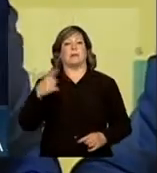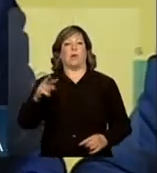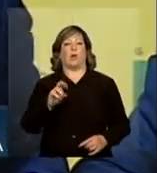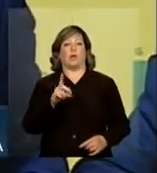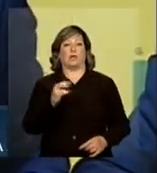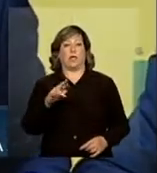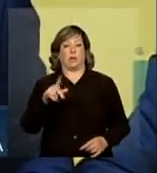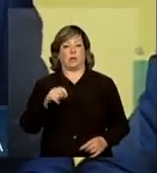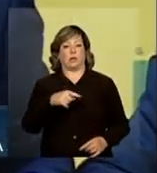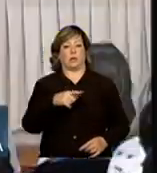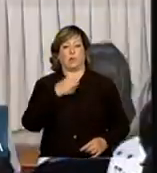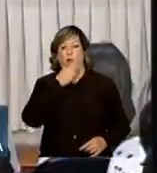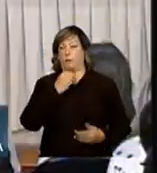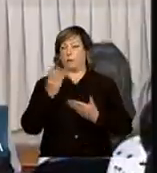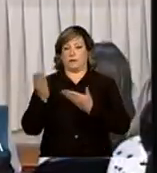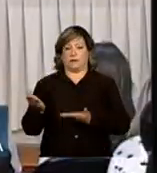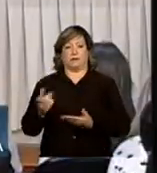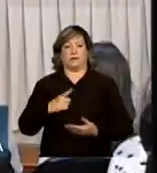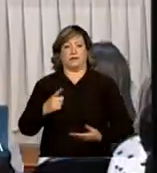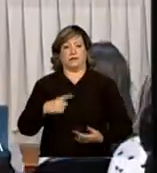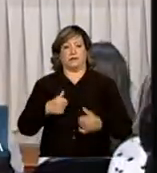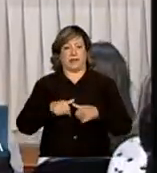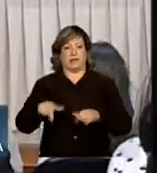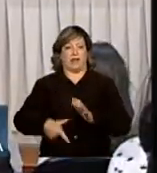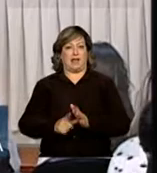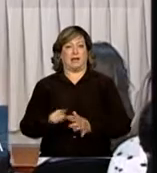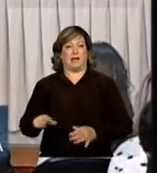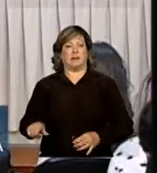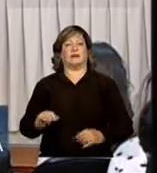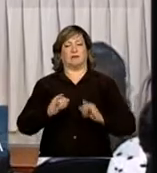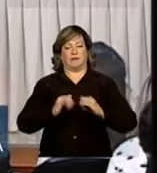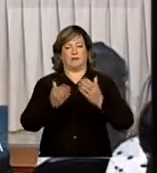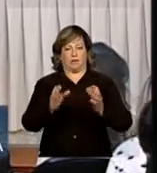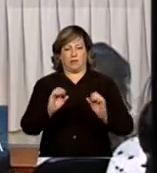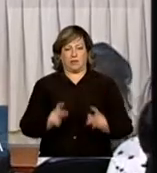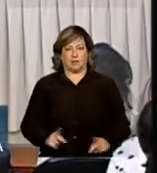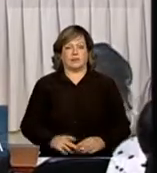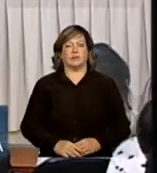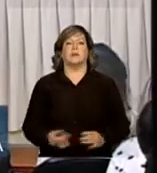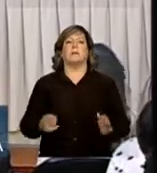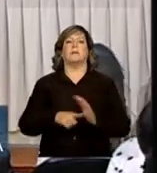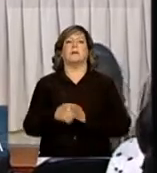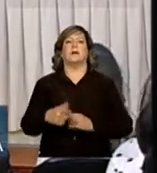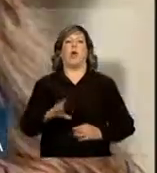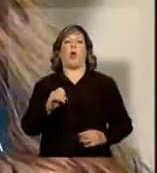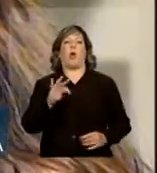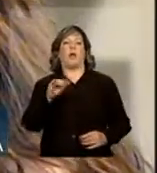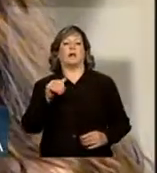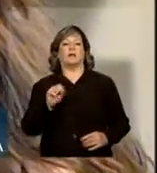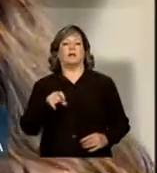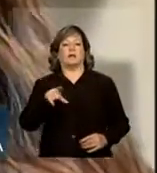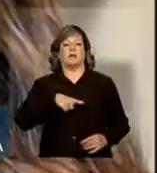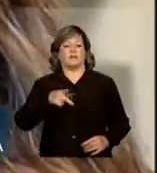Rodrigo dindos rapaz simpático que estava aqui e te passo tá bom ó